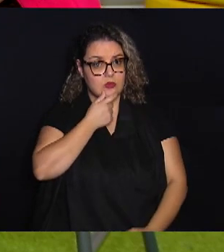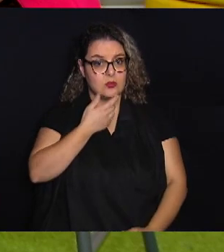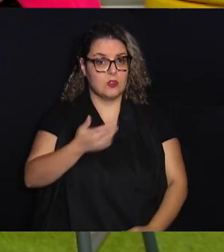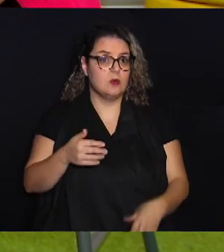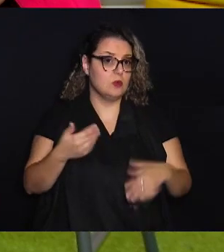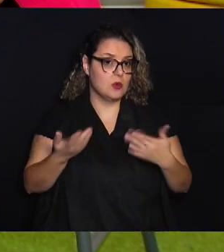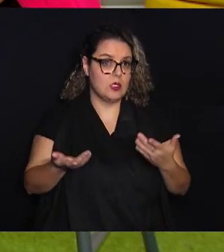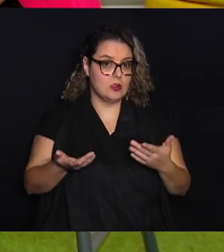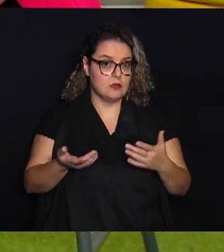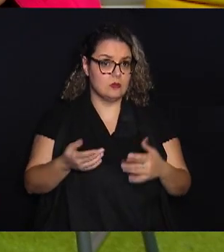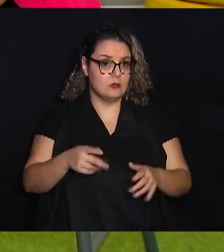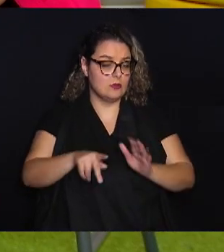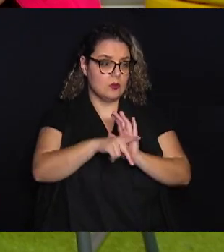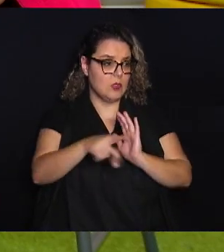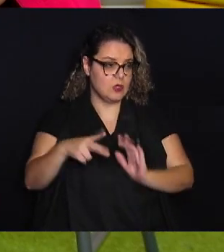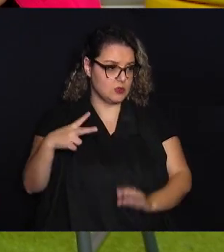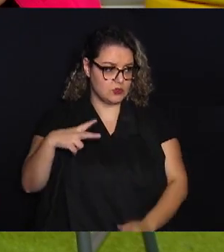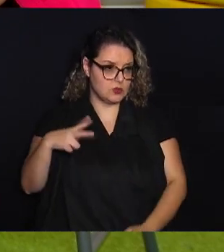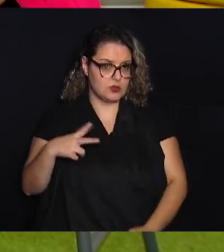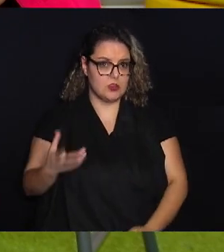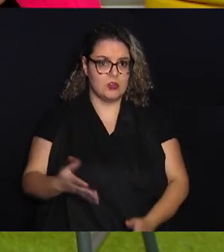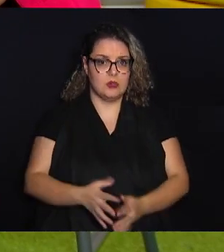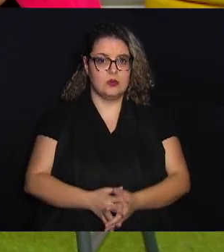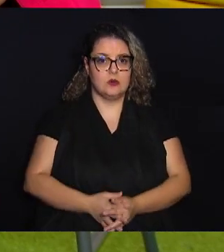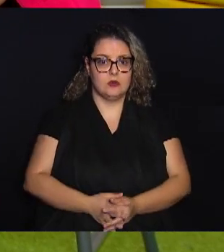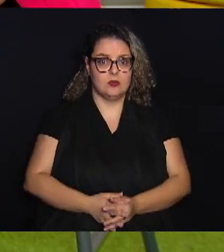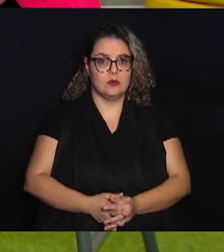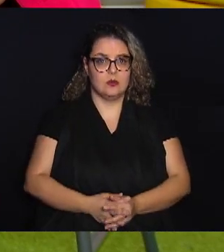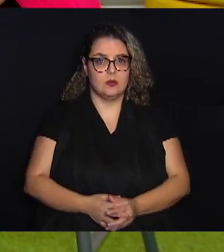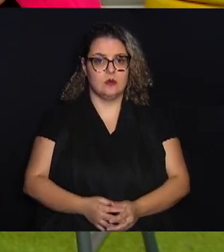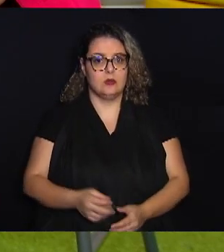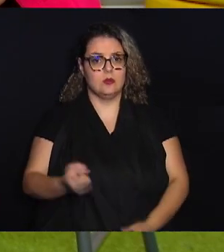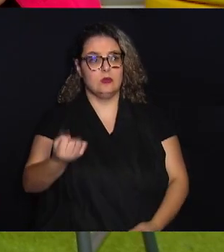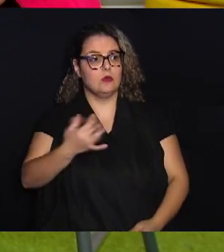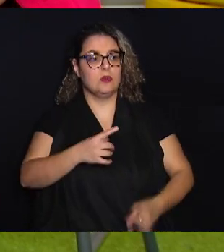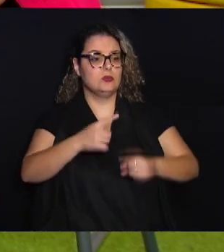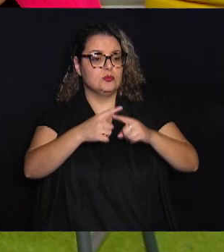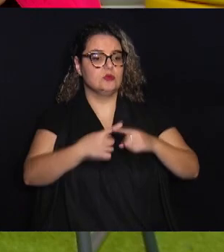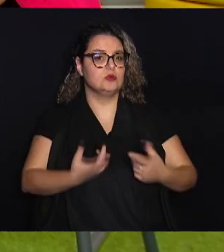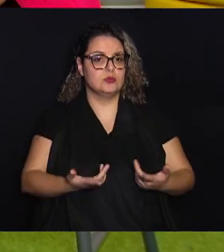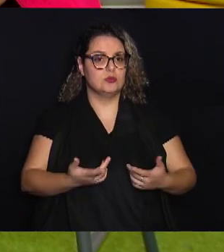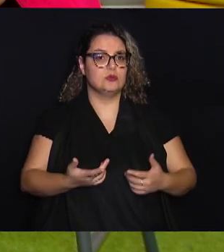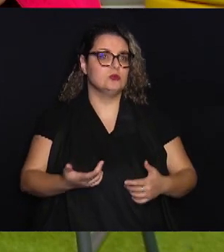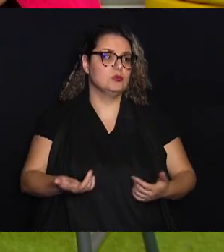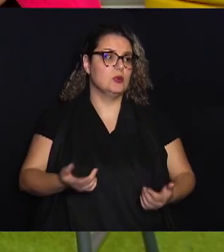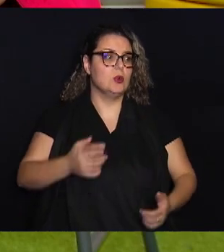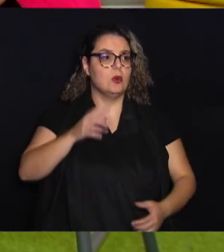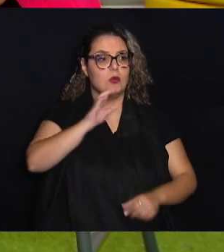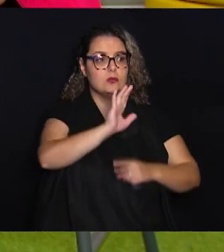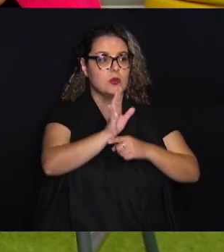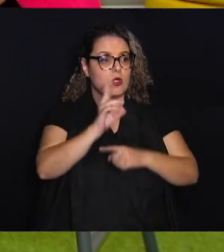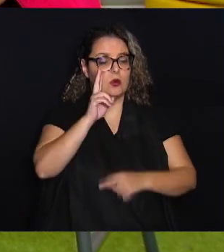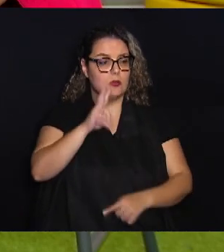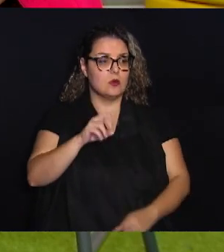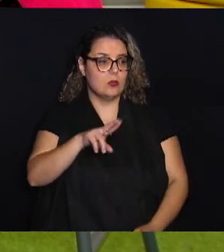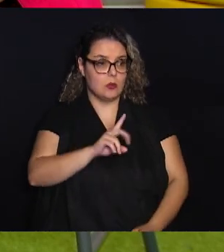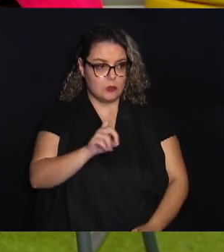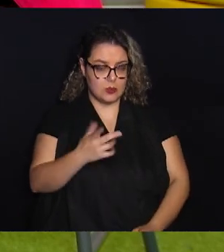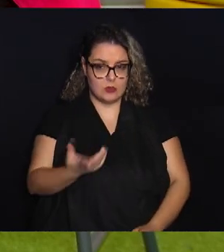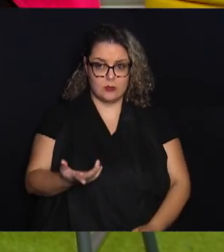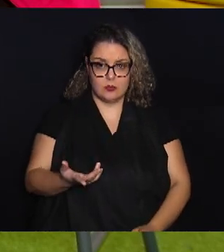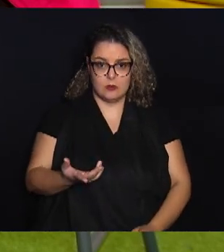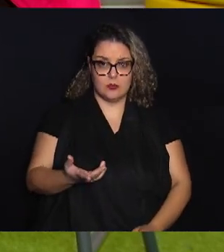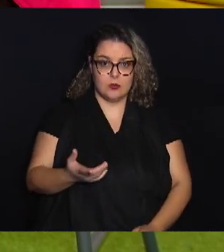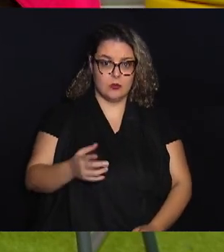inglês? Coisas deles, particulares, quanto foi o jogo ontem, que filme assistiu, ou não, também